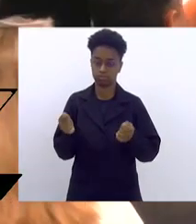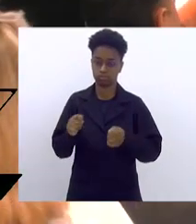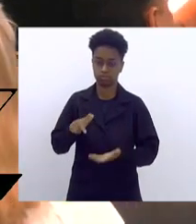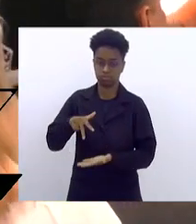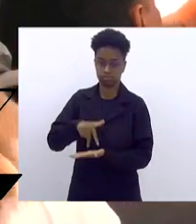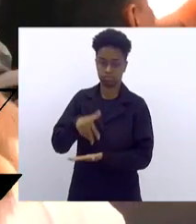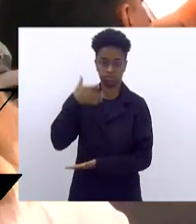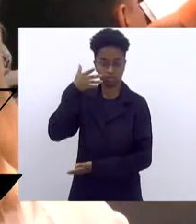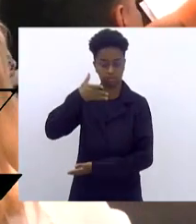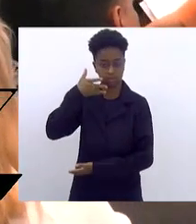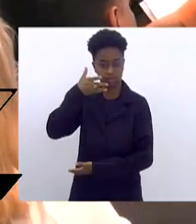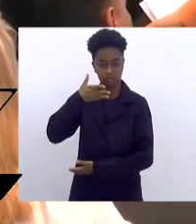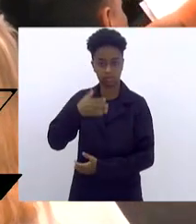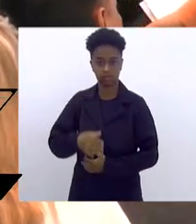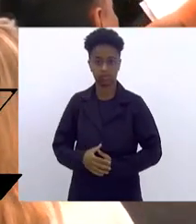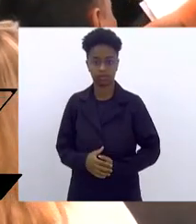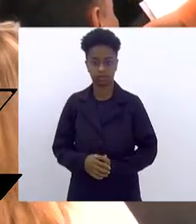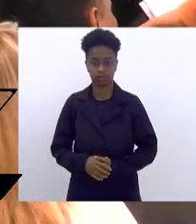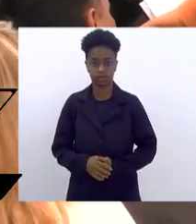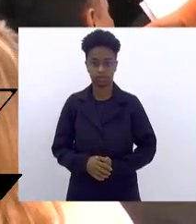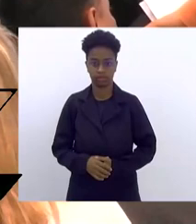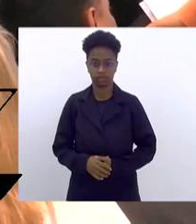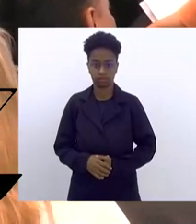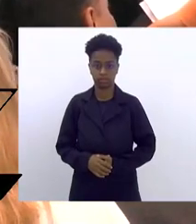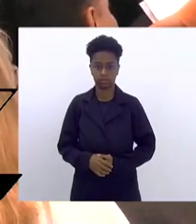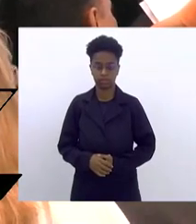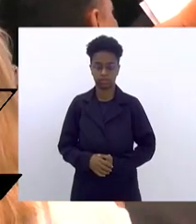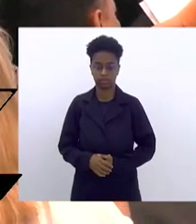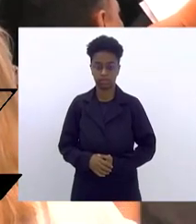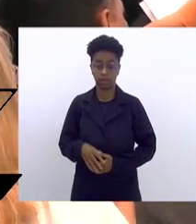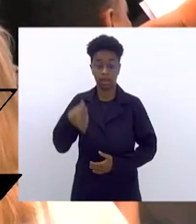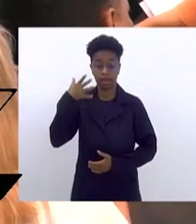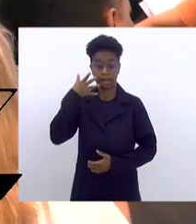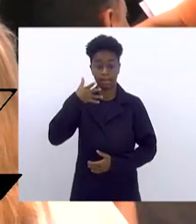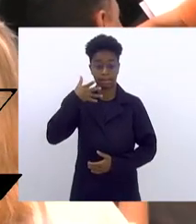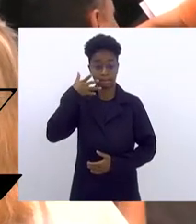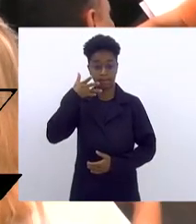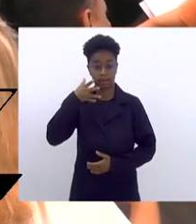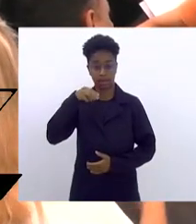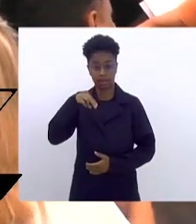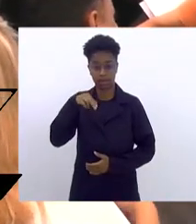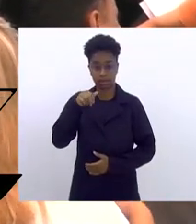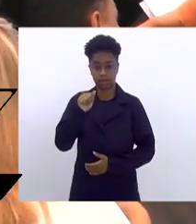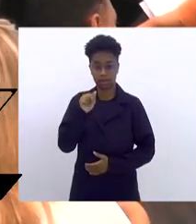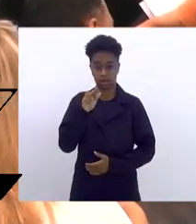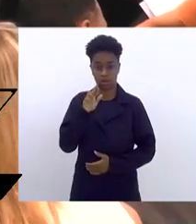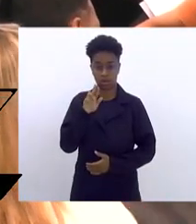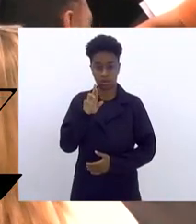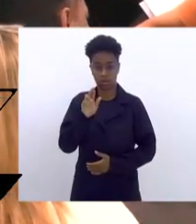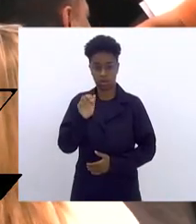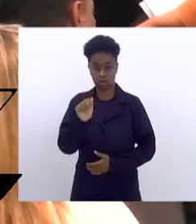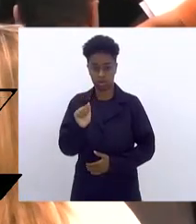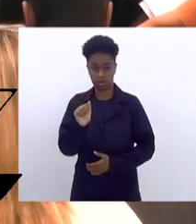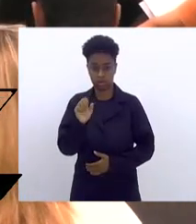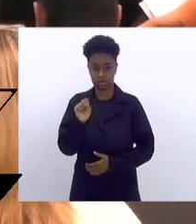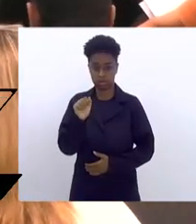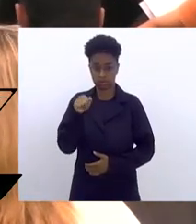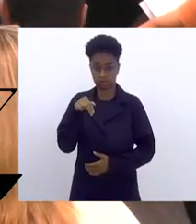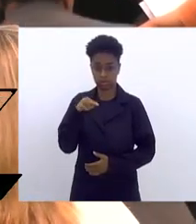palavra a palestrante na hora dos santos americano